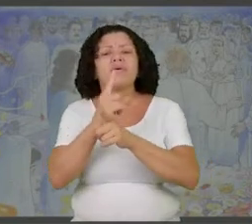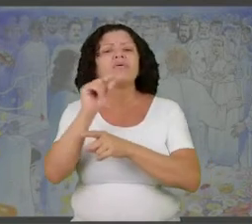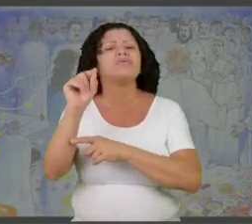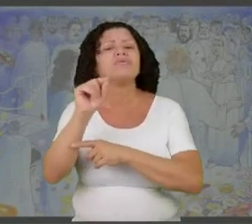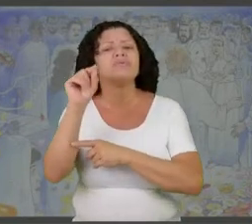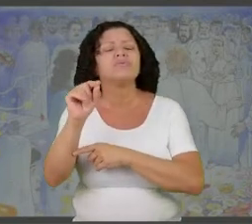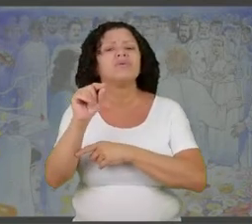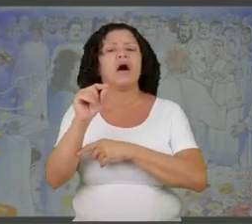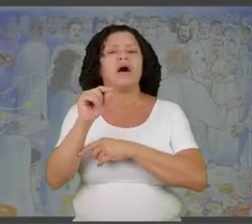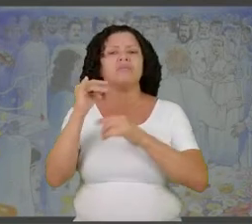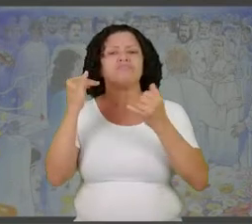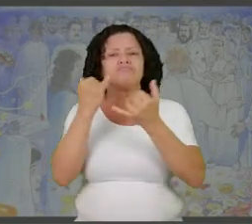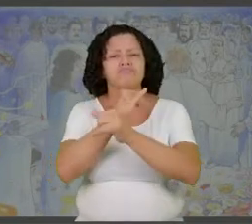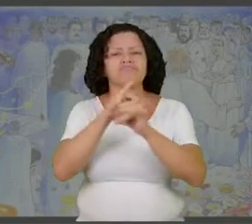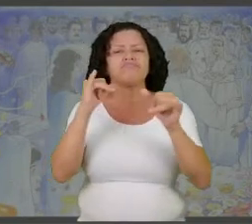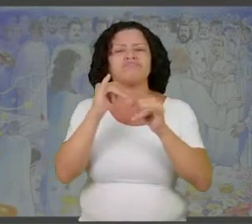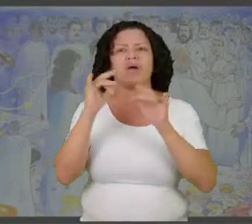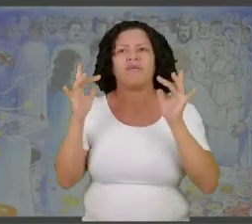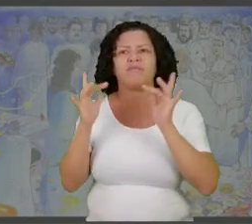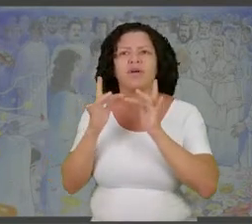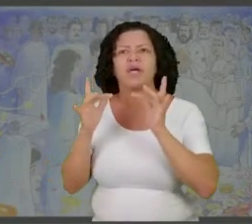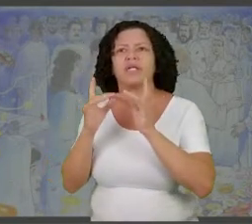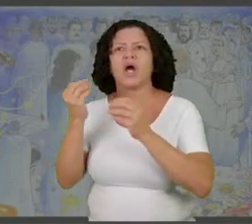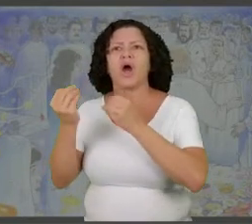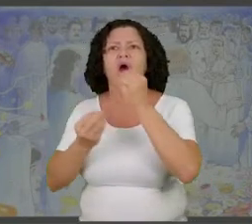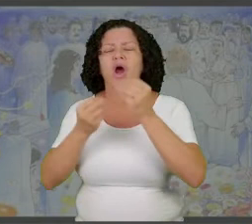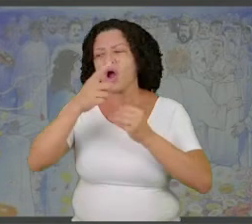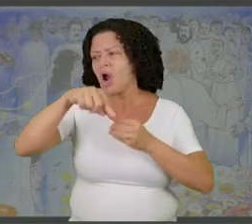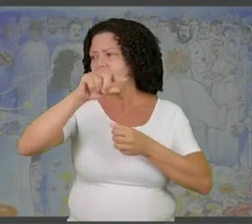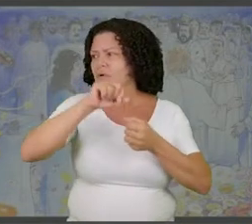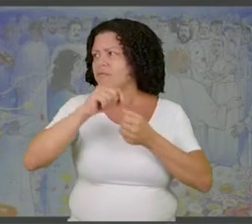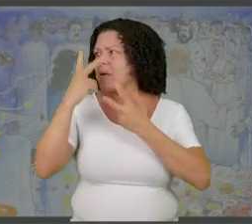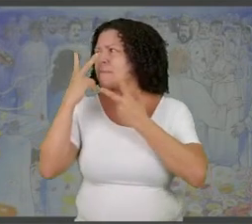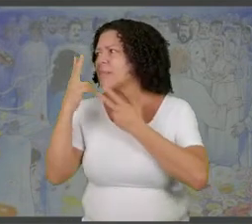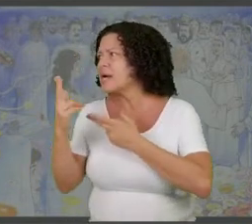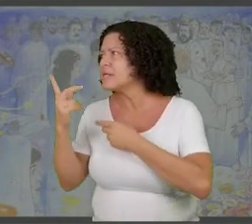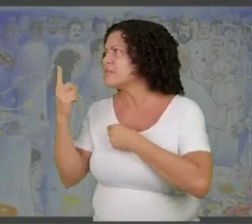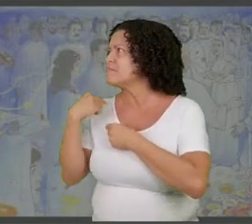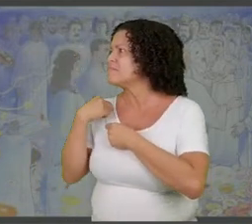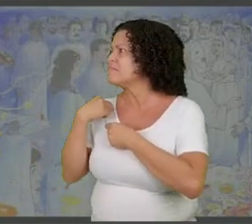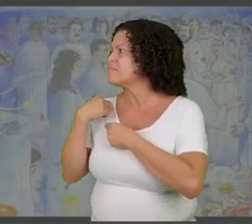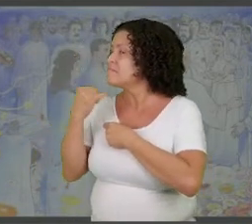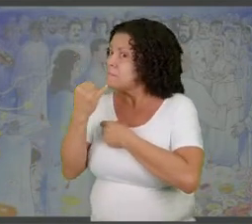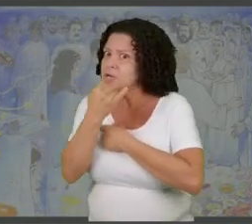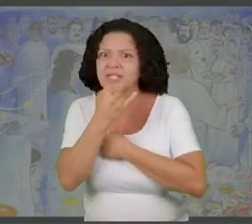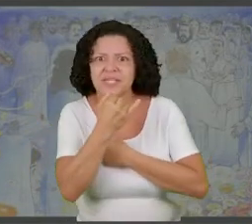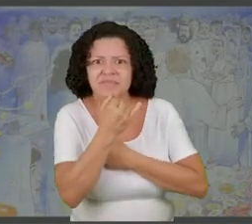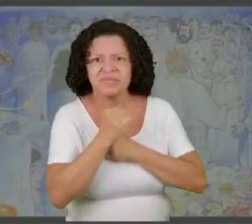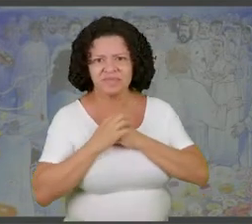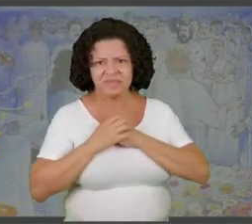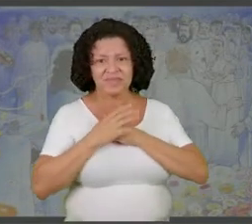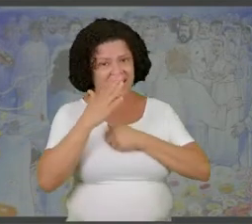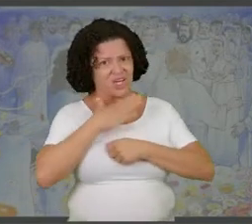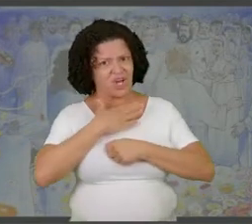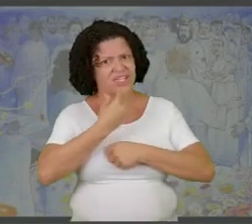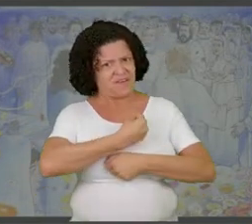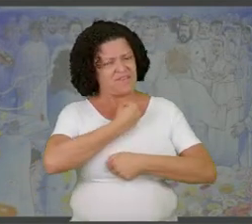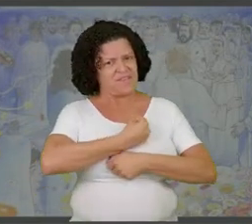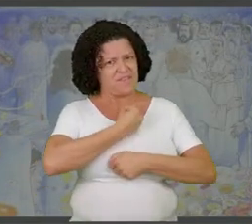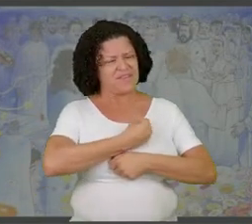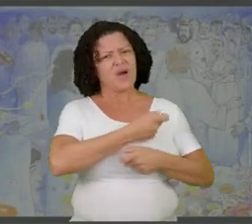encontrar sintonia ou afinidade com energias parecidas. Por exemplo, na nossa